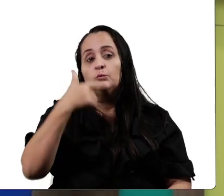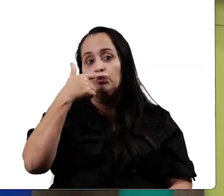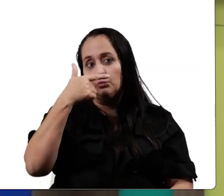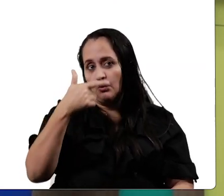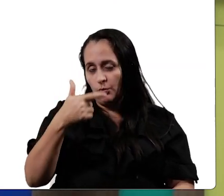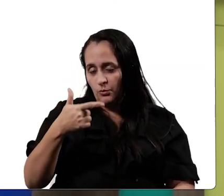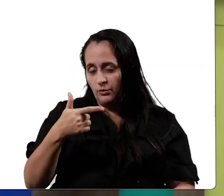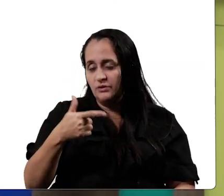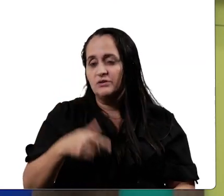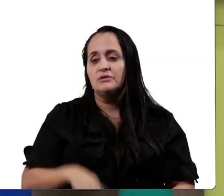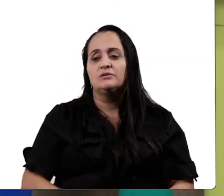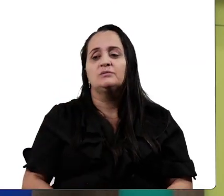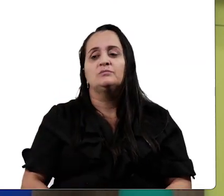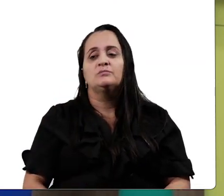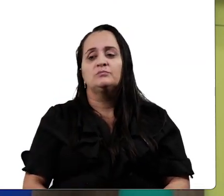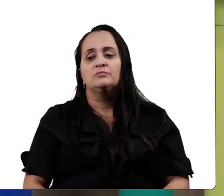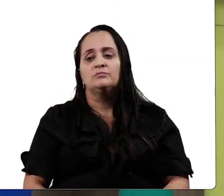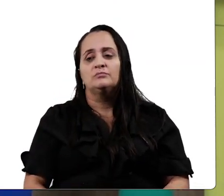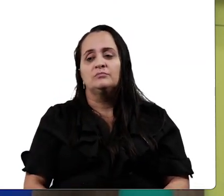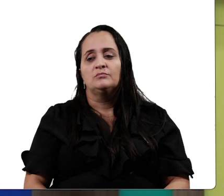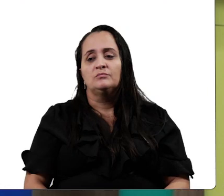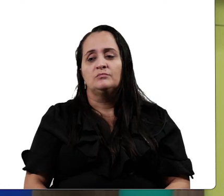o 2